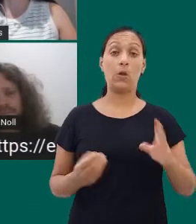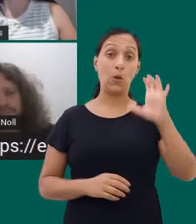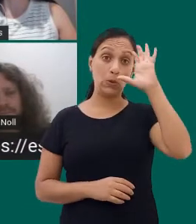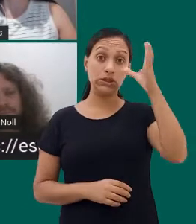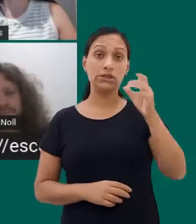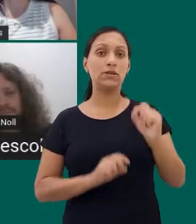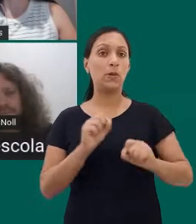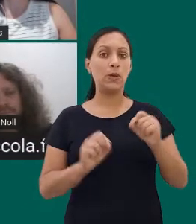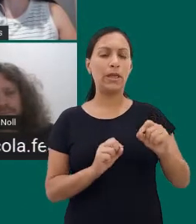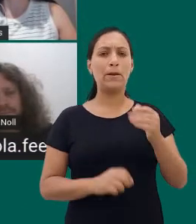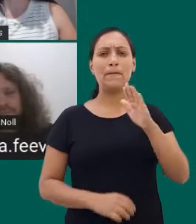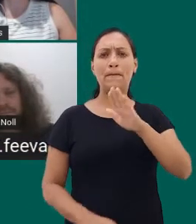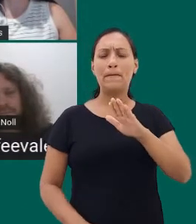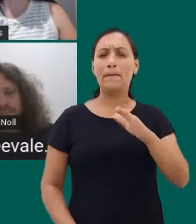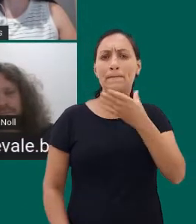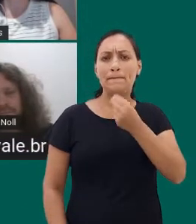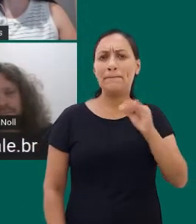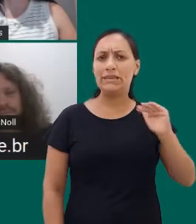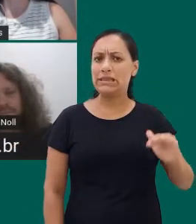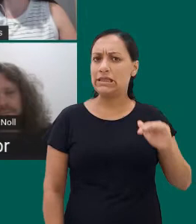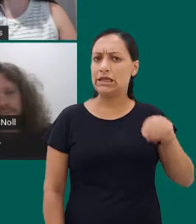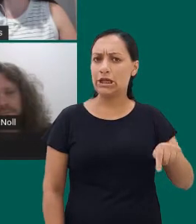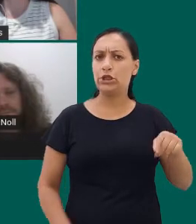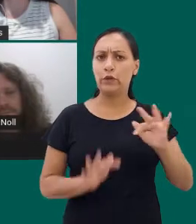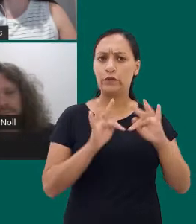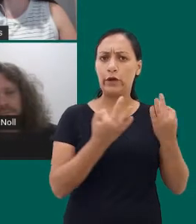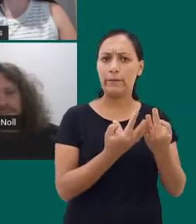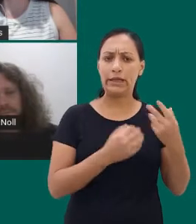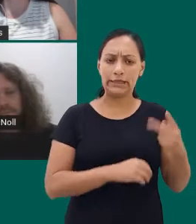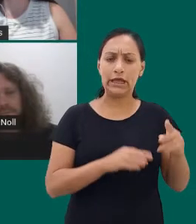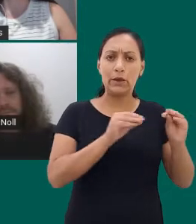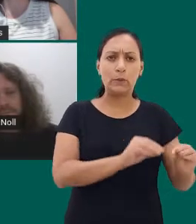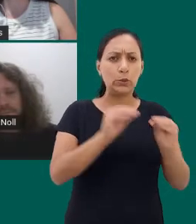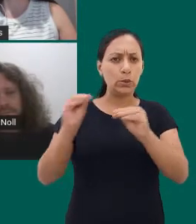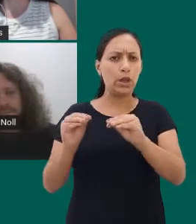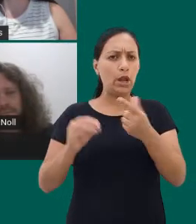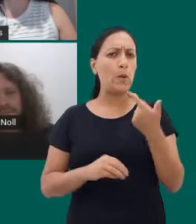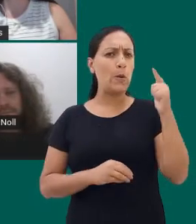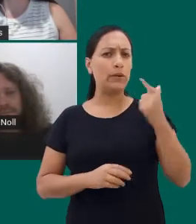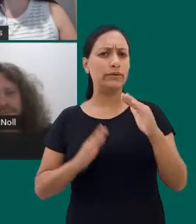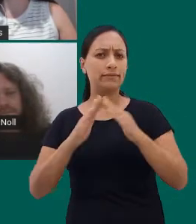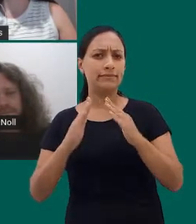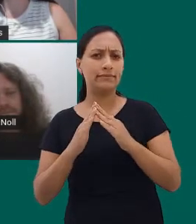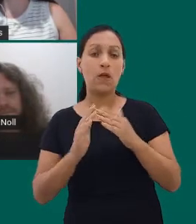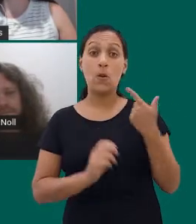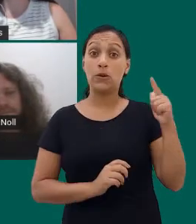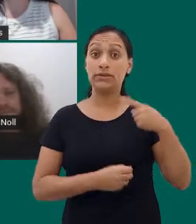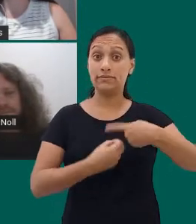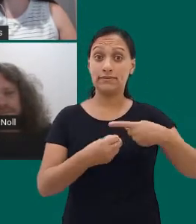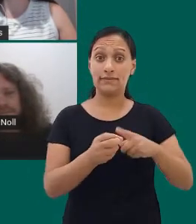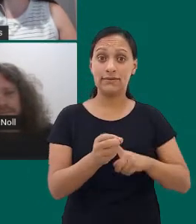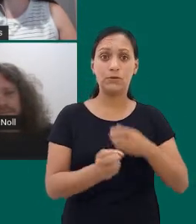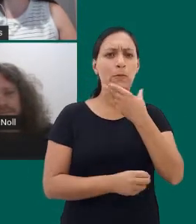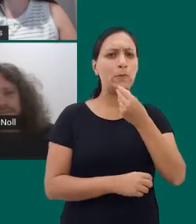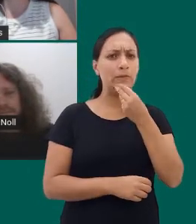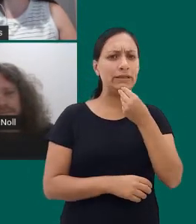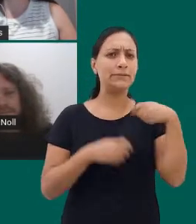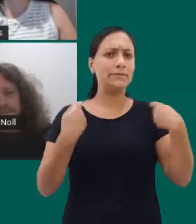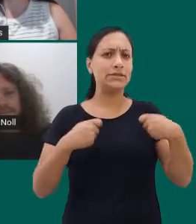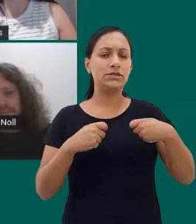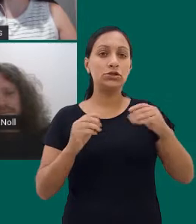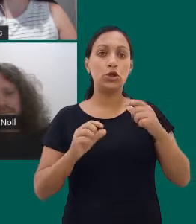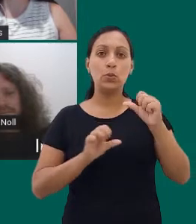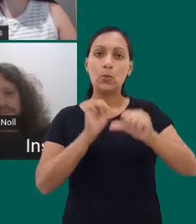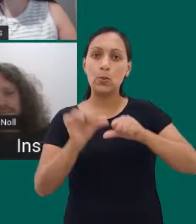aconteceu que o menino e sua família mudaram-se para outra casa, em outra cidade, e o menino teve que ir para outra